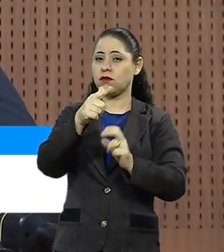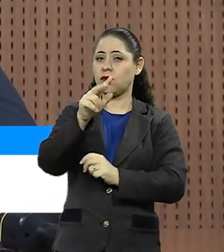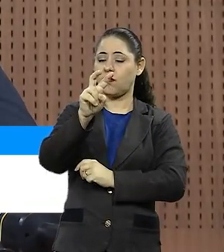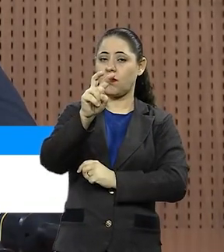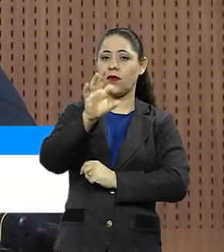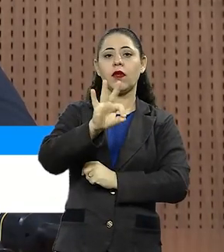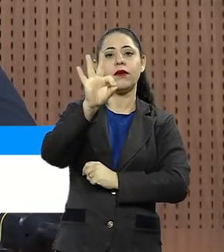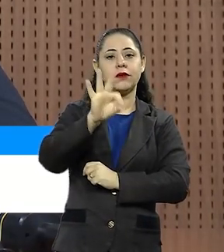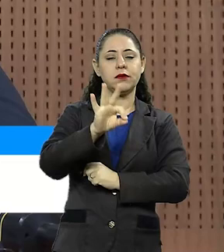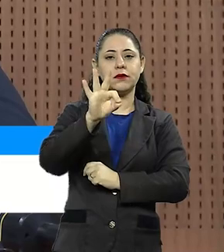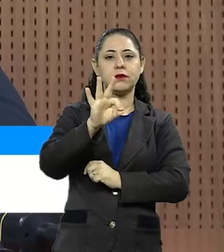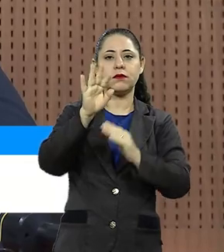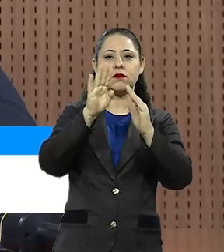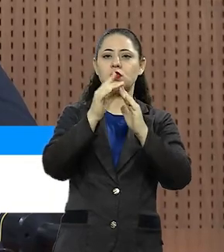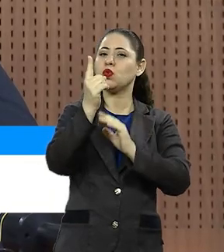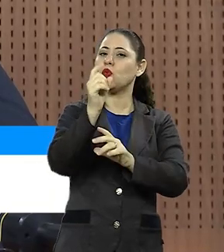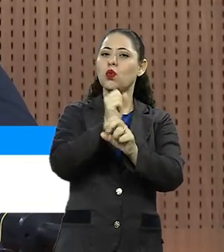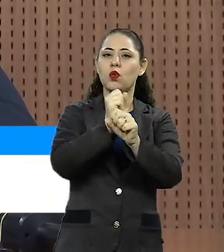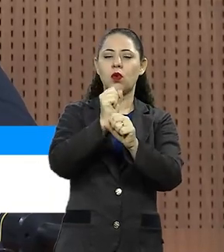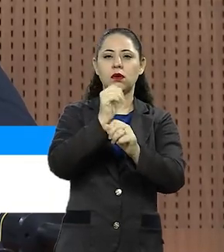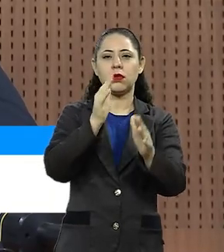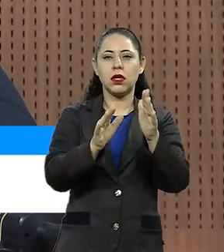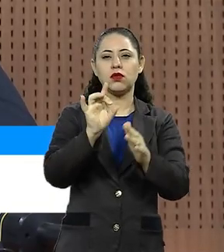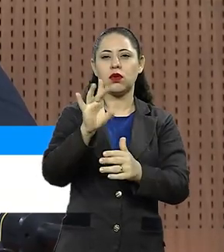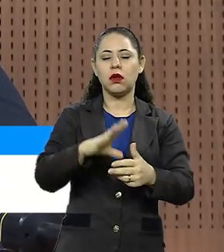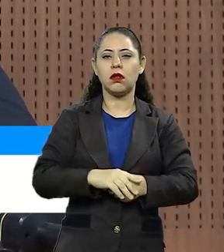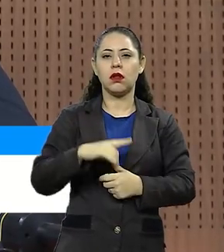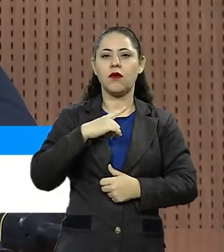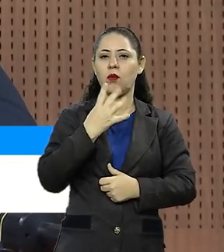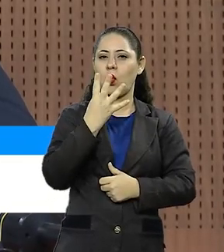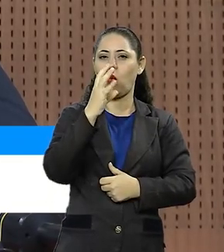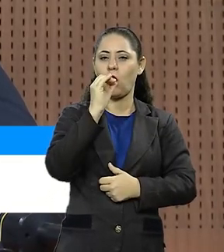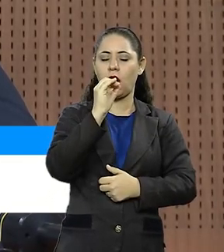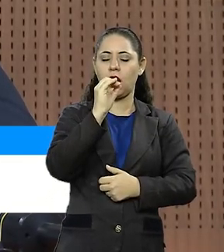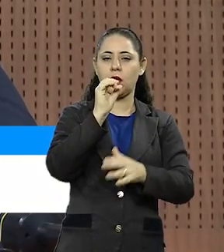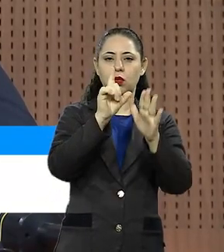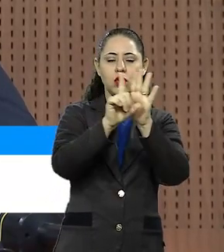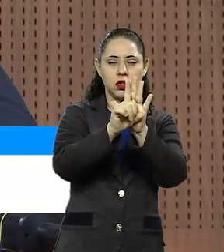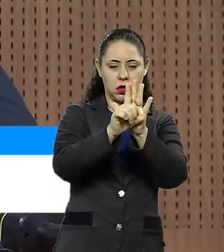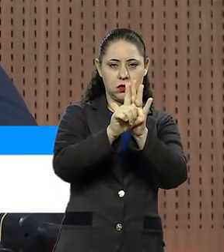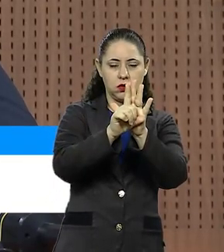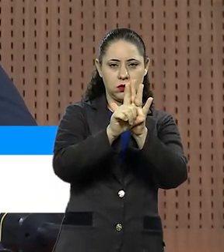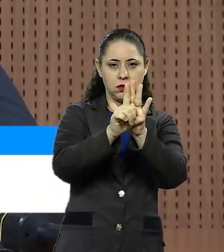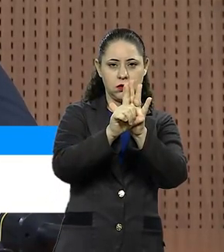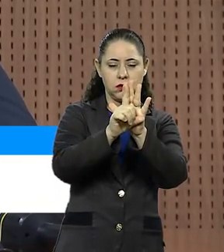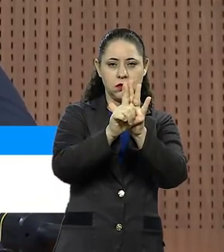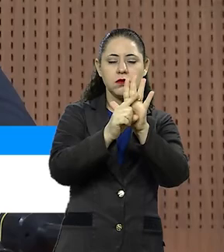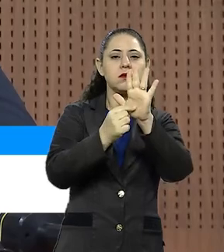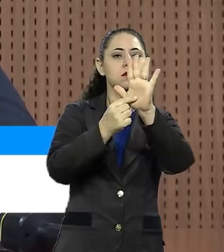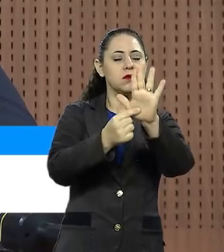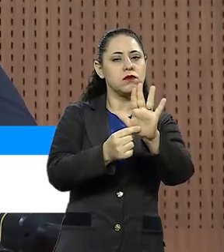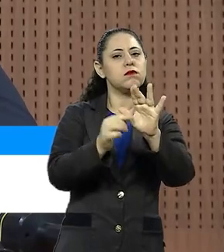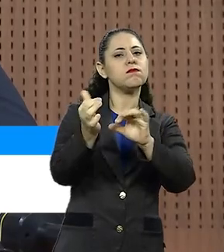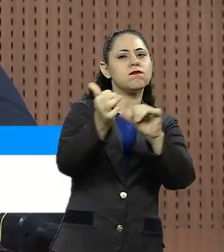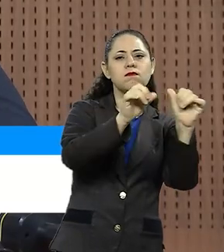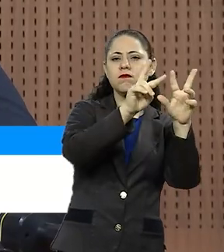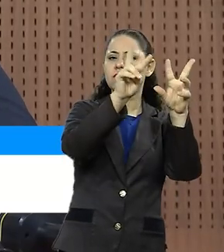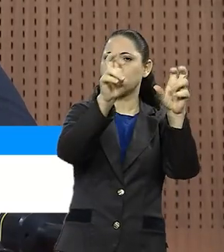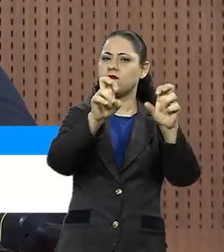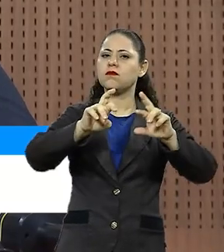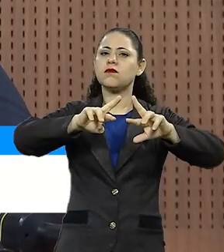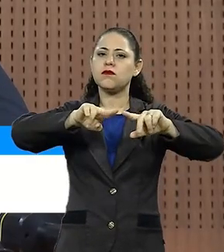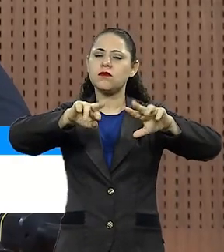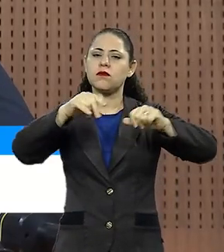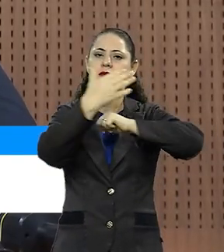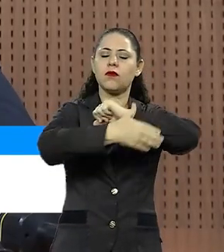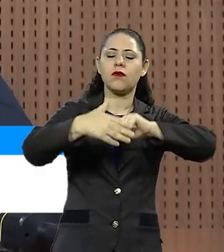25% das indicações na casa em apenas um ano. Nós tivemos mais de 40 projetos de leis apresentados aí, que versam sobre várias